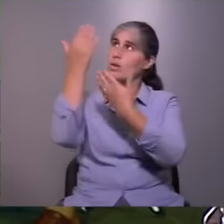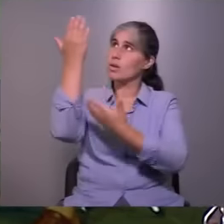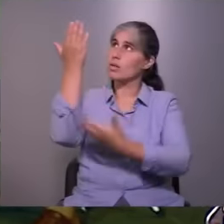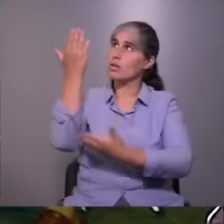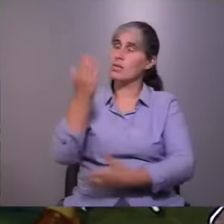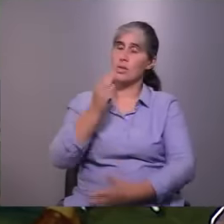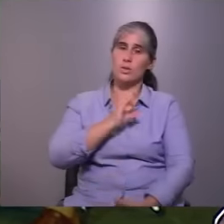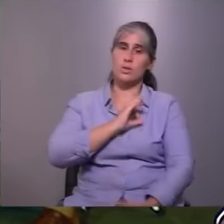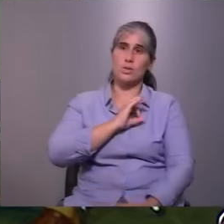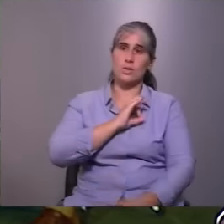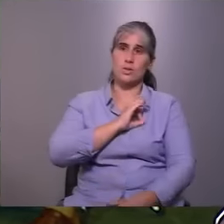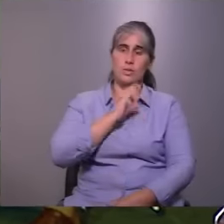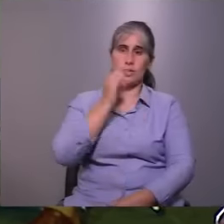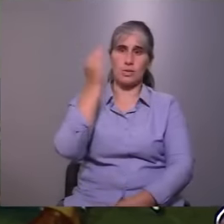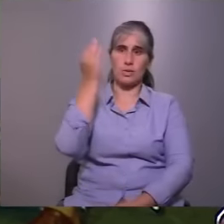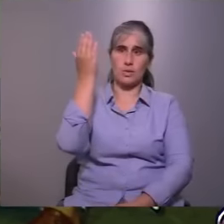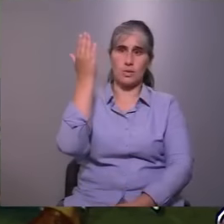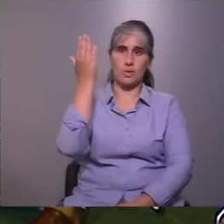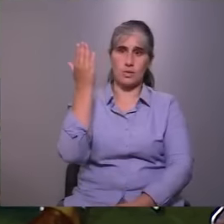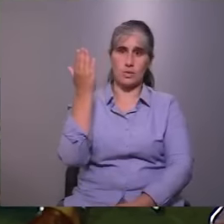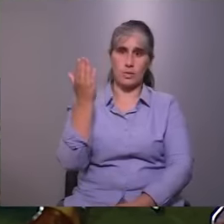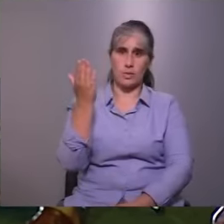segundo São João.